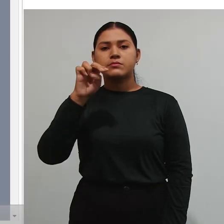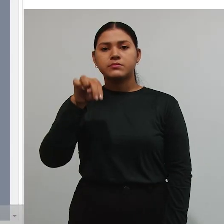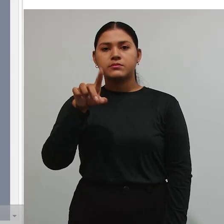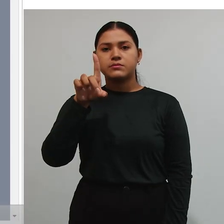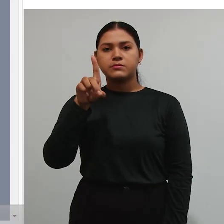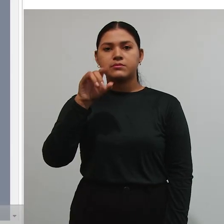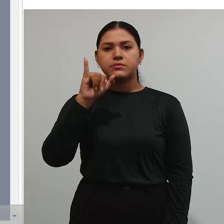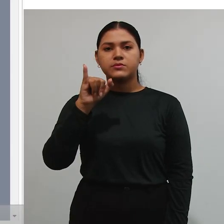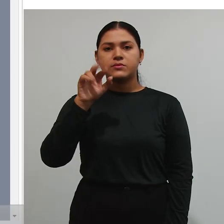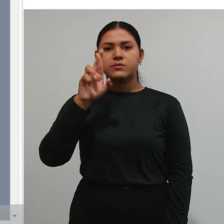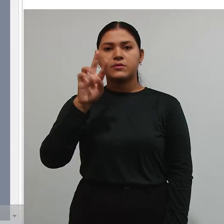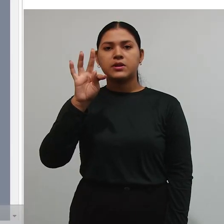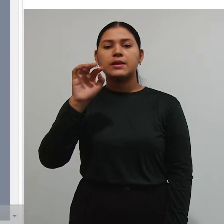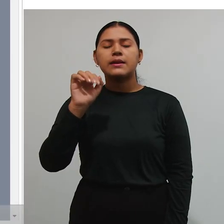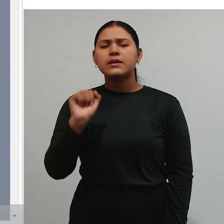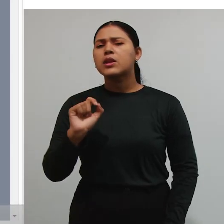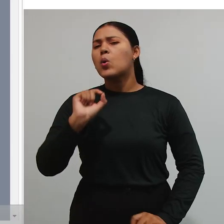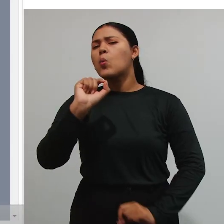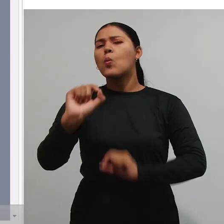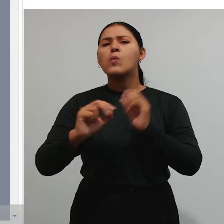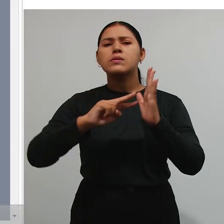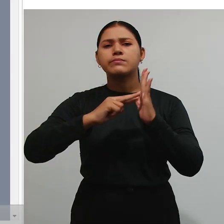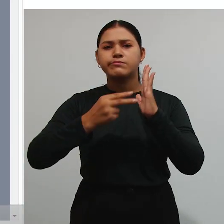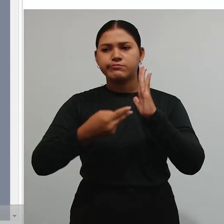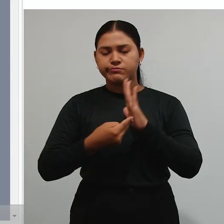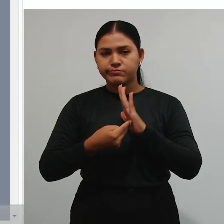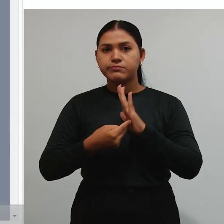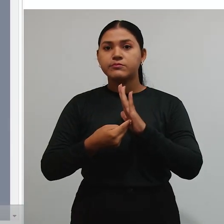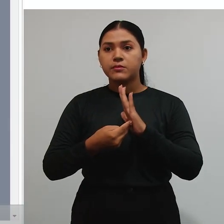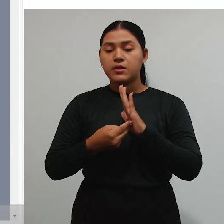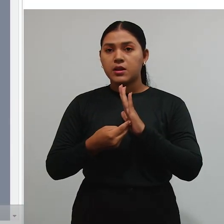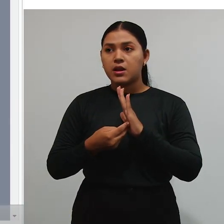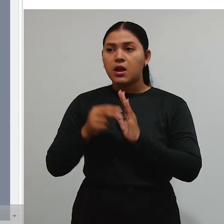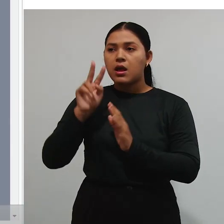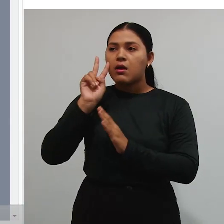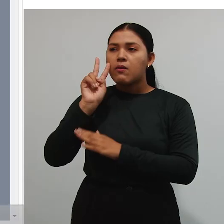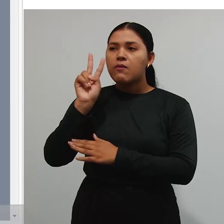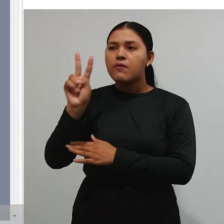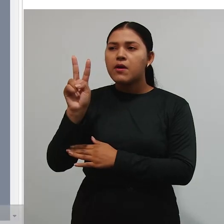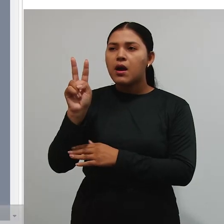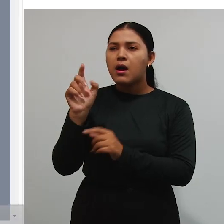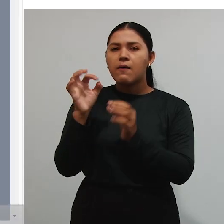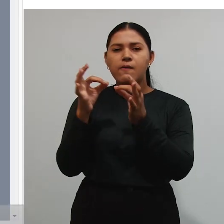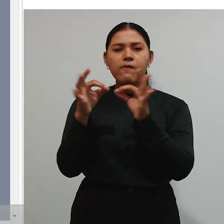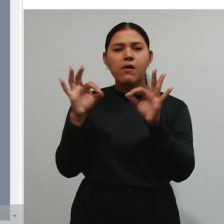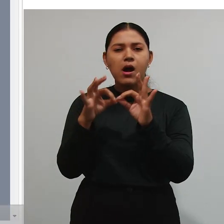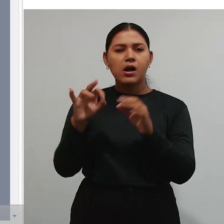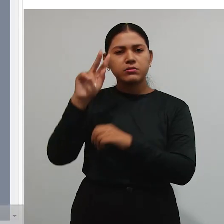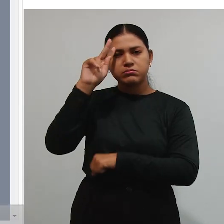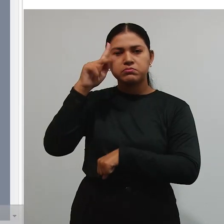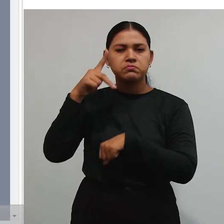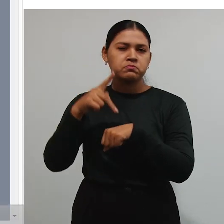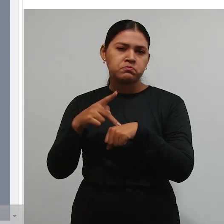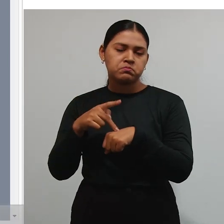indireta é quando se transcreve a ideia do autor, mas com suas próprias palavras. Como citado alhures,